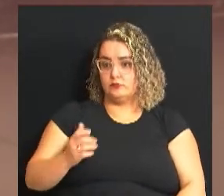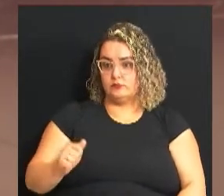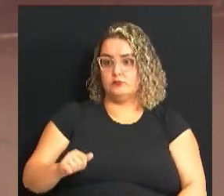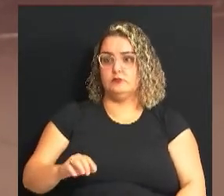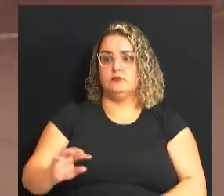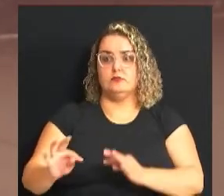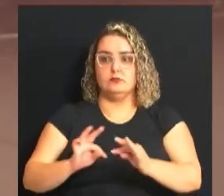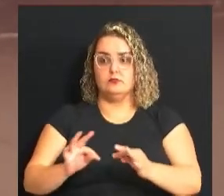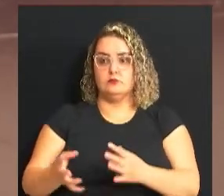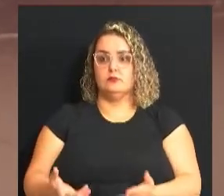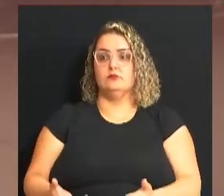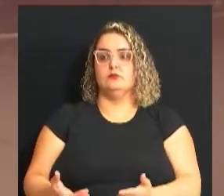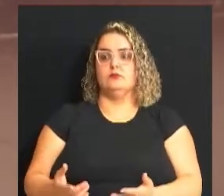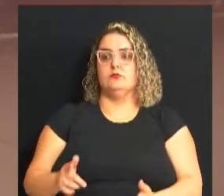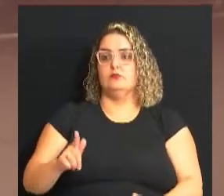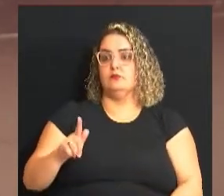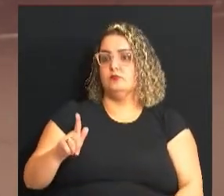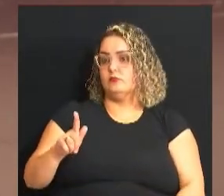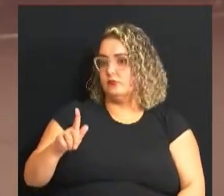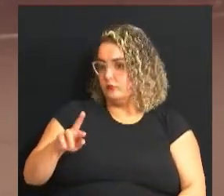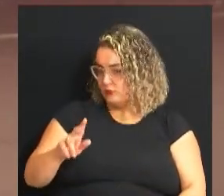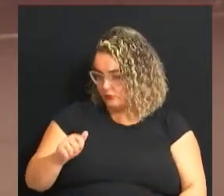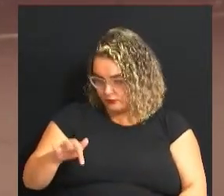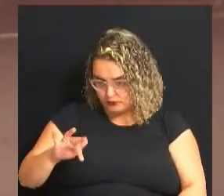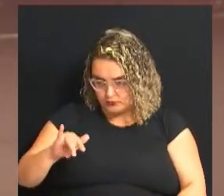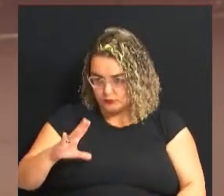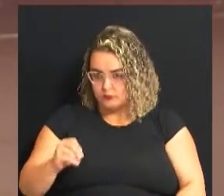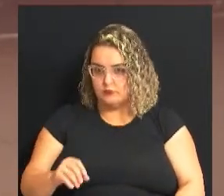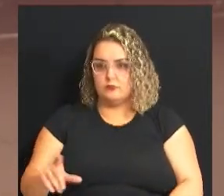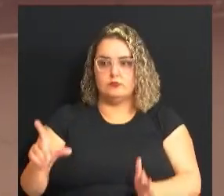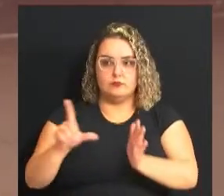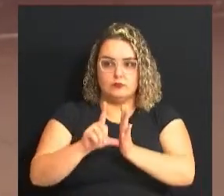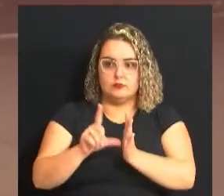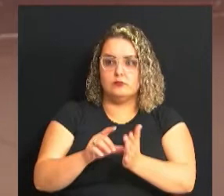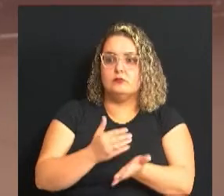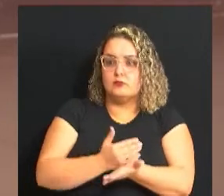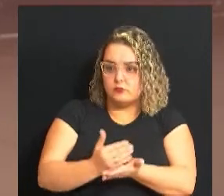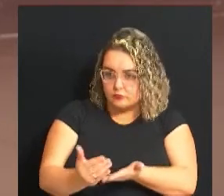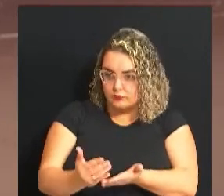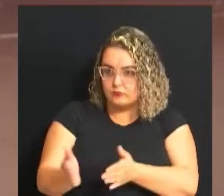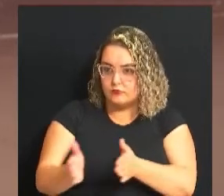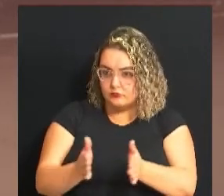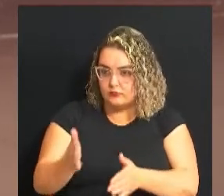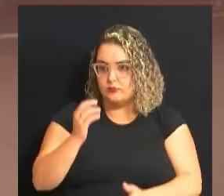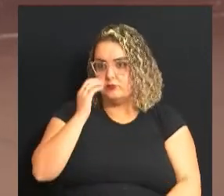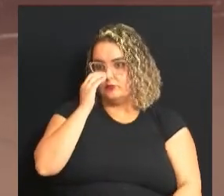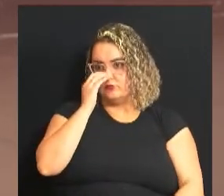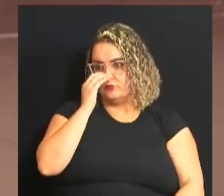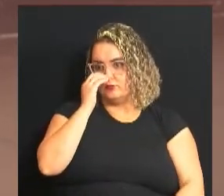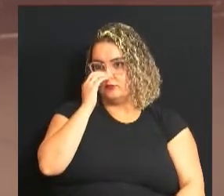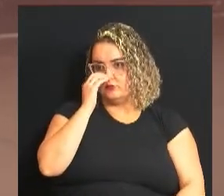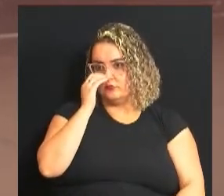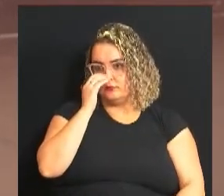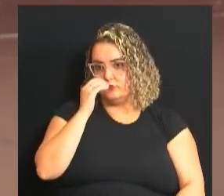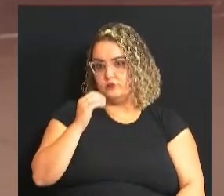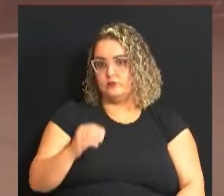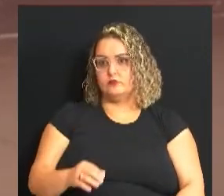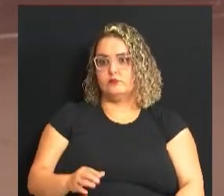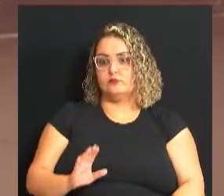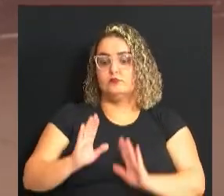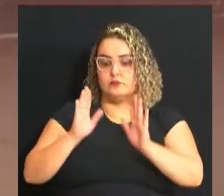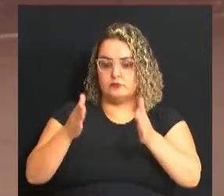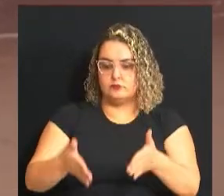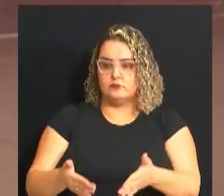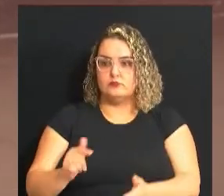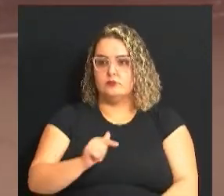levantamento topográfico, ou um laudo, alguma coisa já iniciada em algum momento, nós priorizamos esse para não